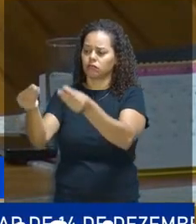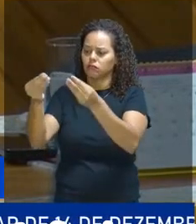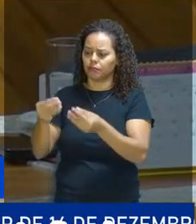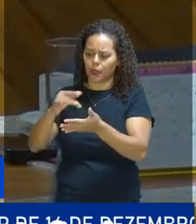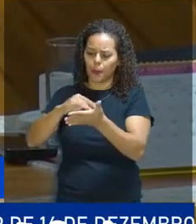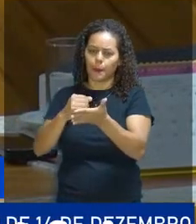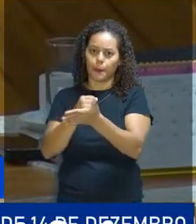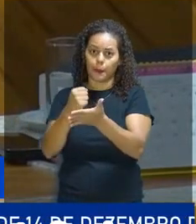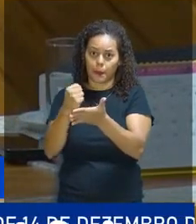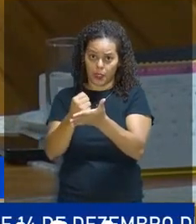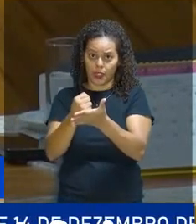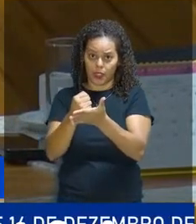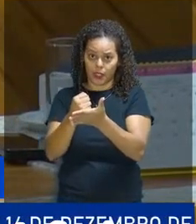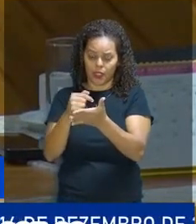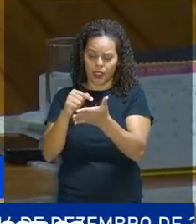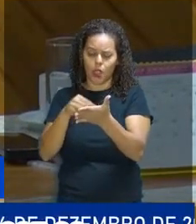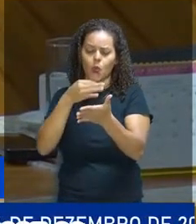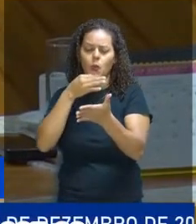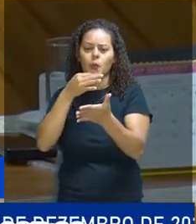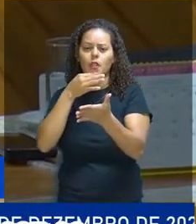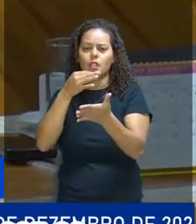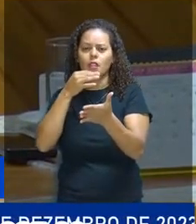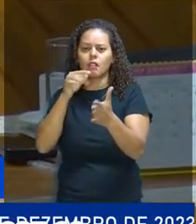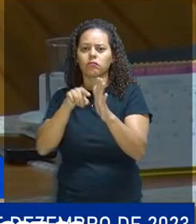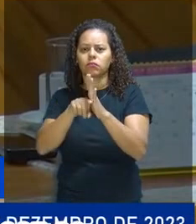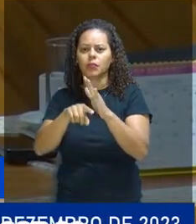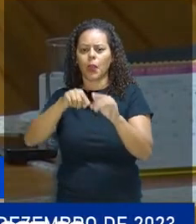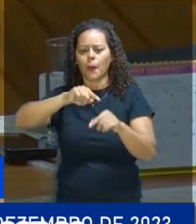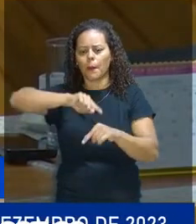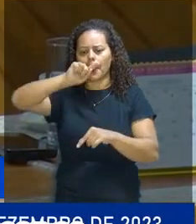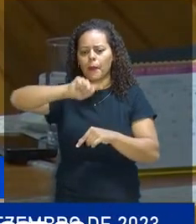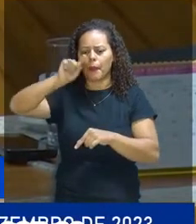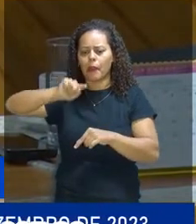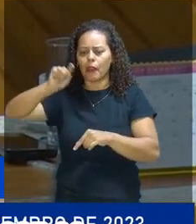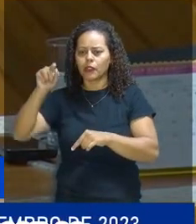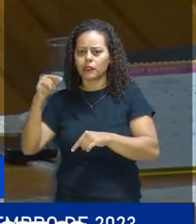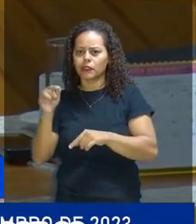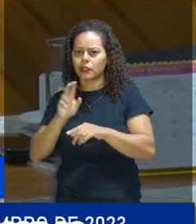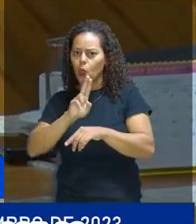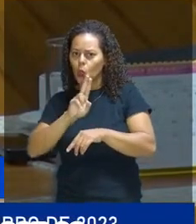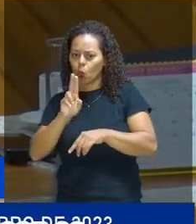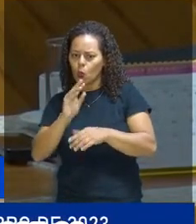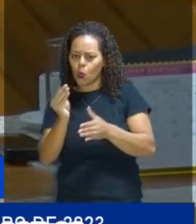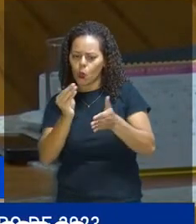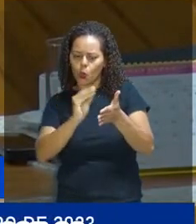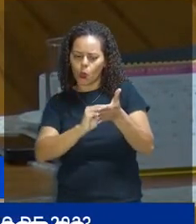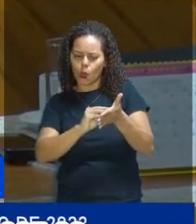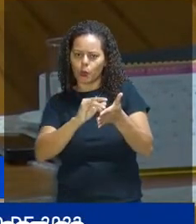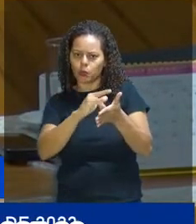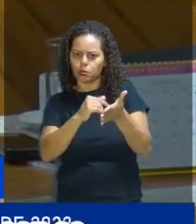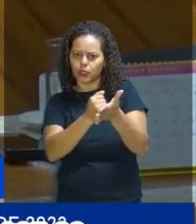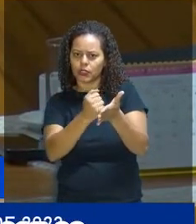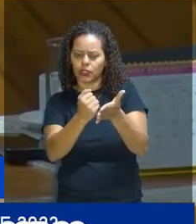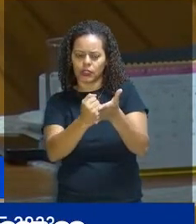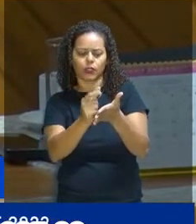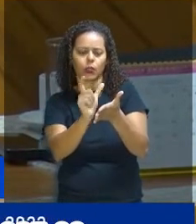opinião estatística, no valor de R$ 94.900, uma nota fiscal em nome de Numeric